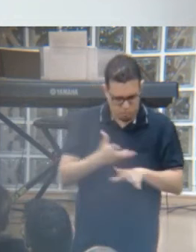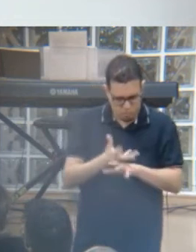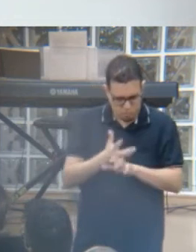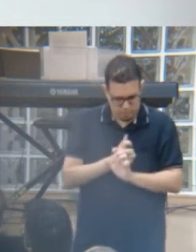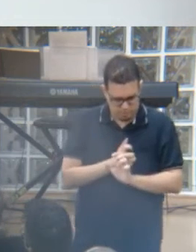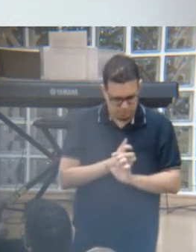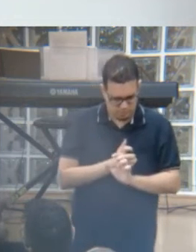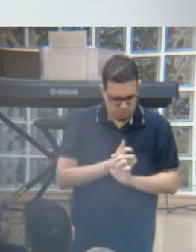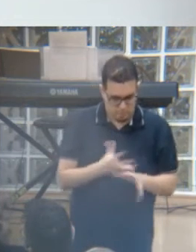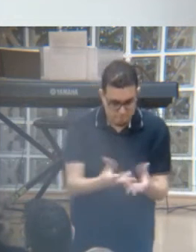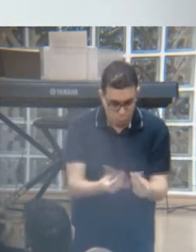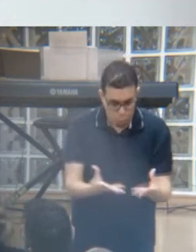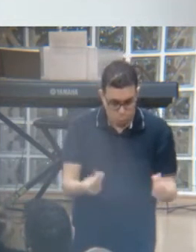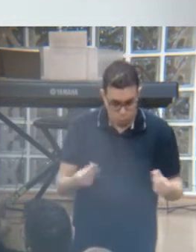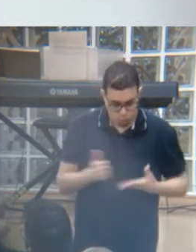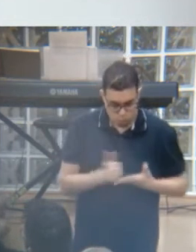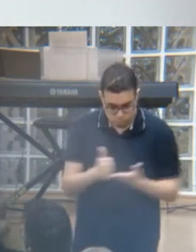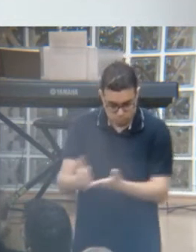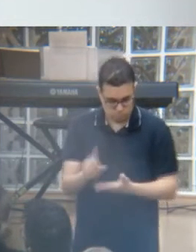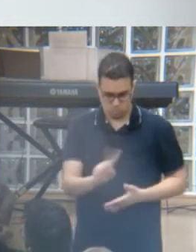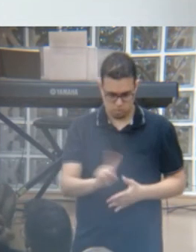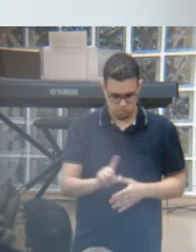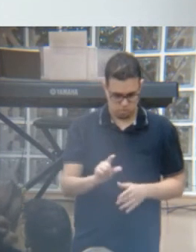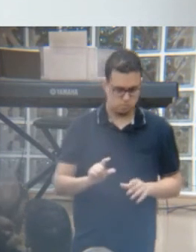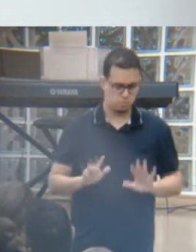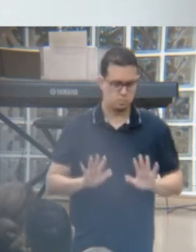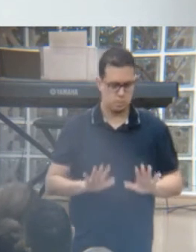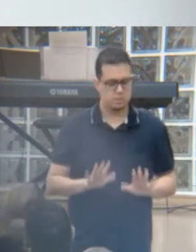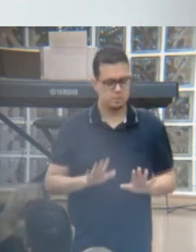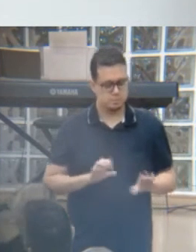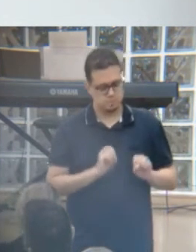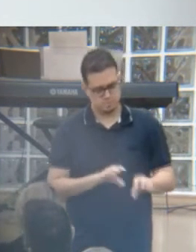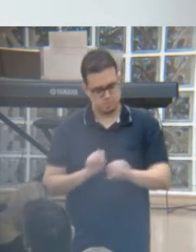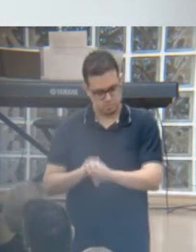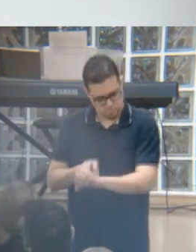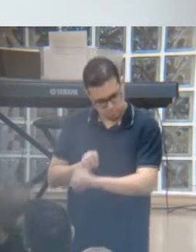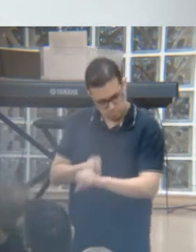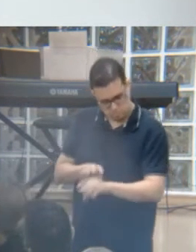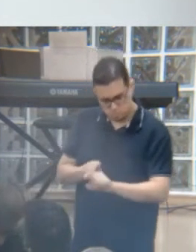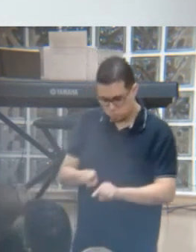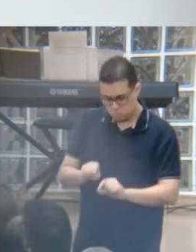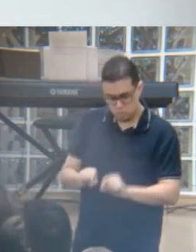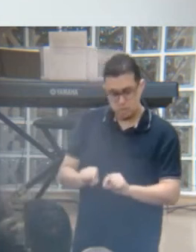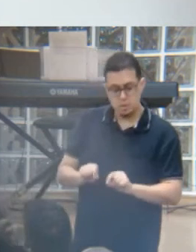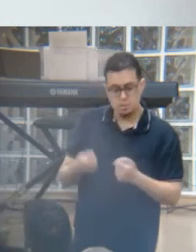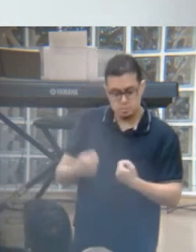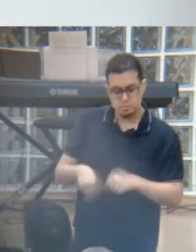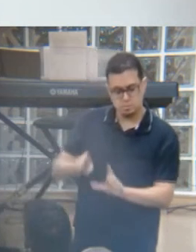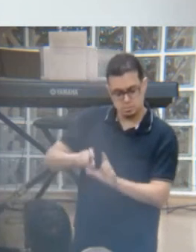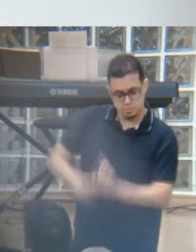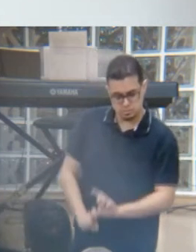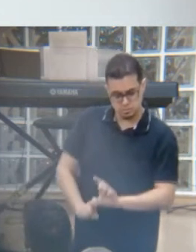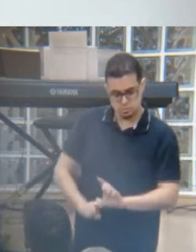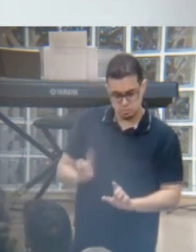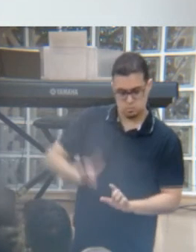para não estragar para o dia seguinte. Mas ensinava também ao profeta a dependência, a confiança